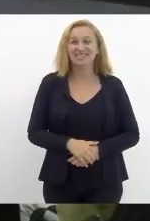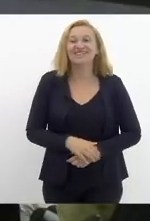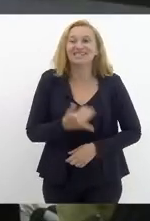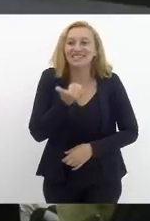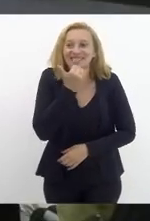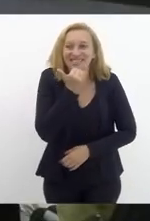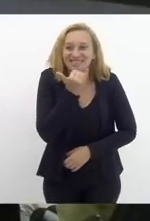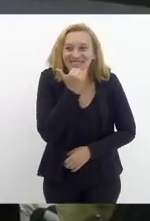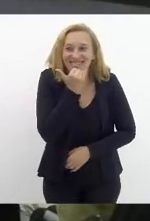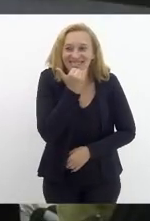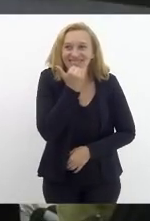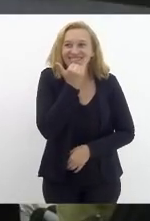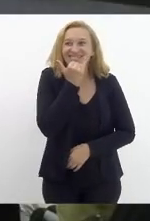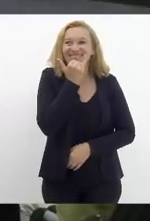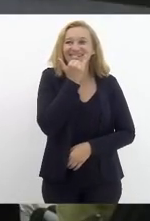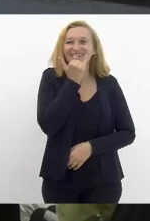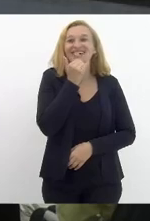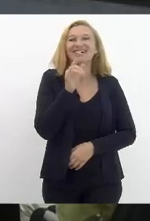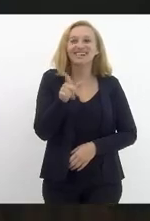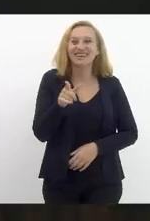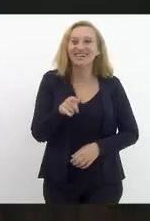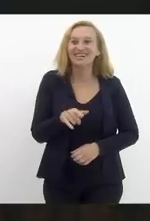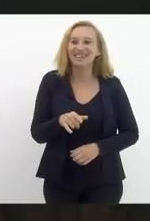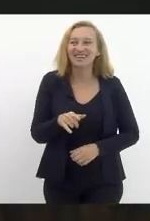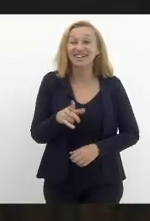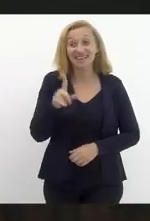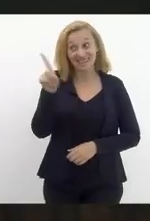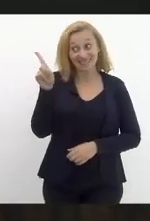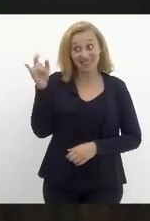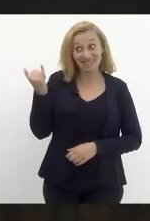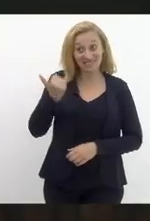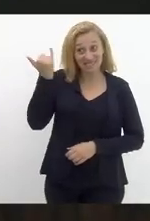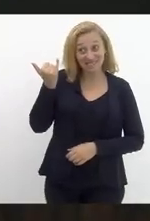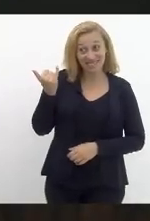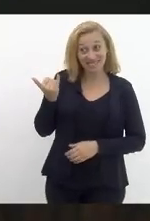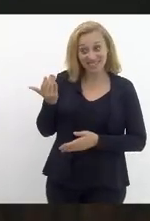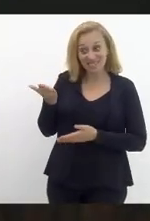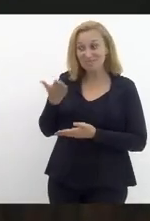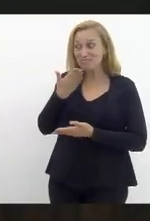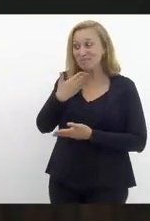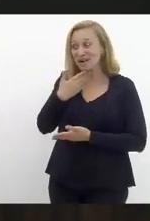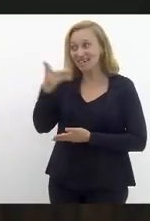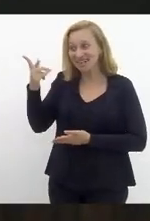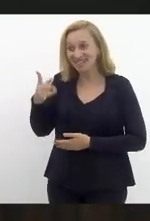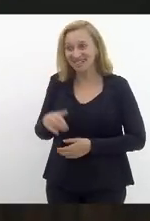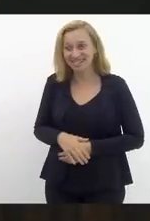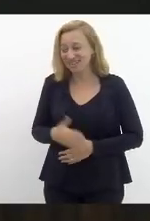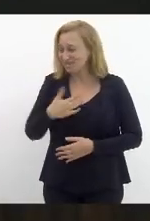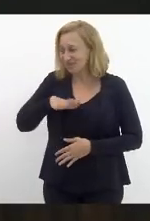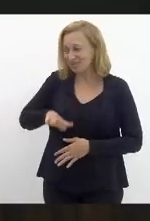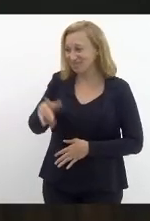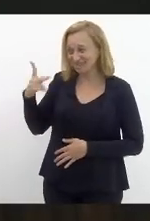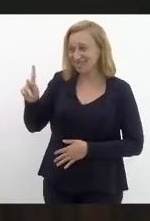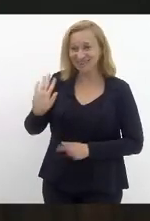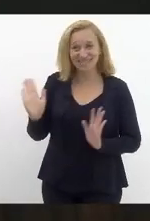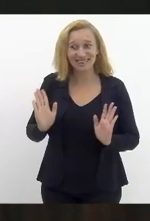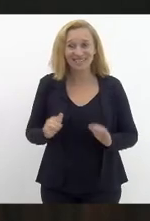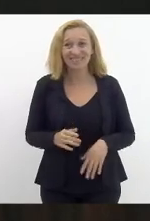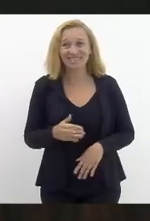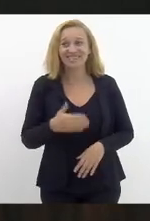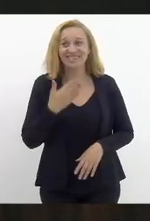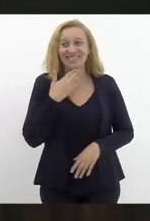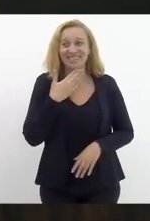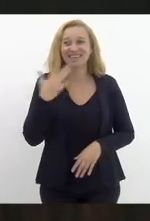Desculpa. Olha só, esse cara é importante para a gente, tem que bajular ele. Por isso que eu estou bajulando ele. Nem gosto dele, tá? Tem que